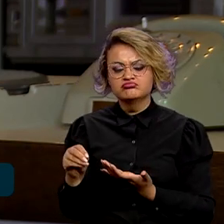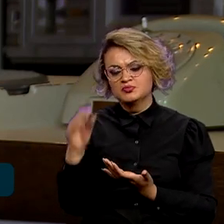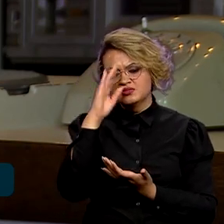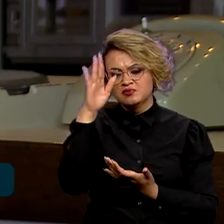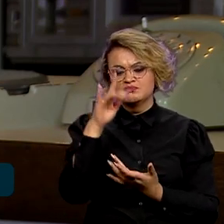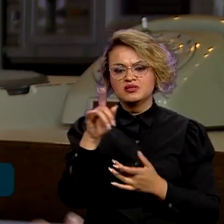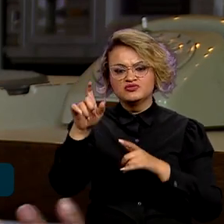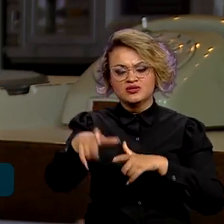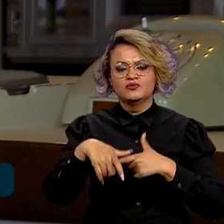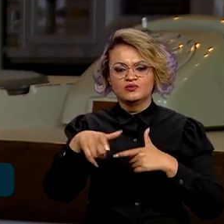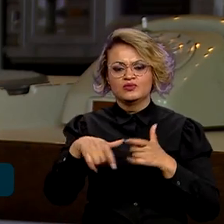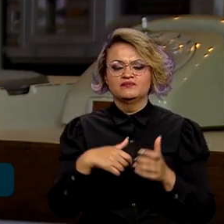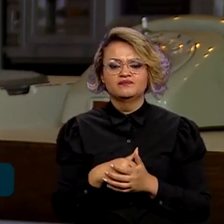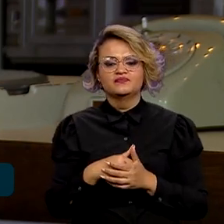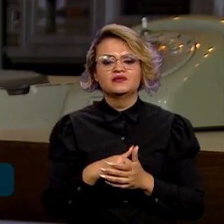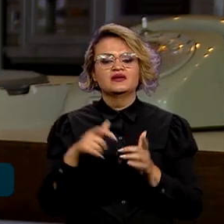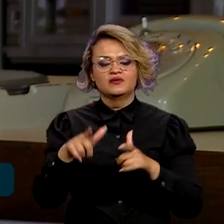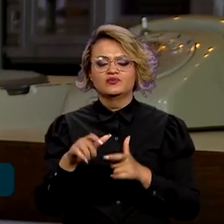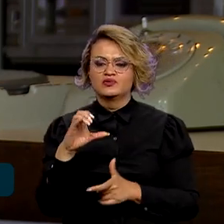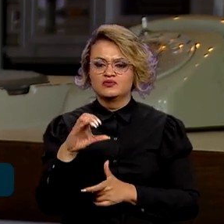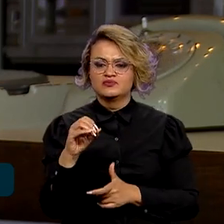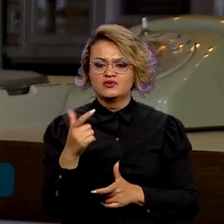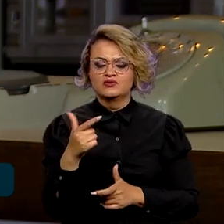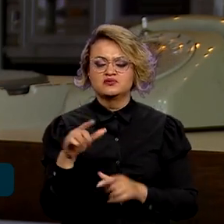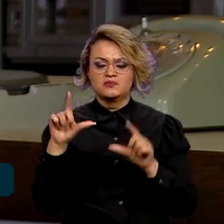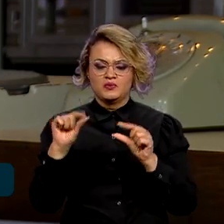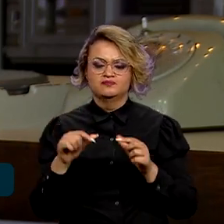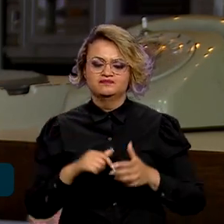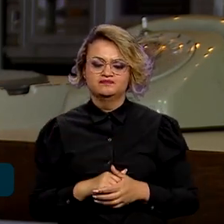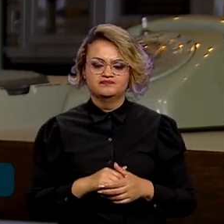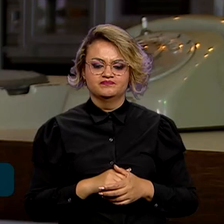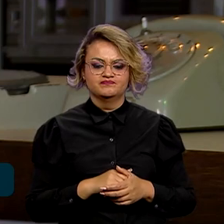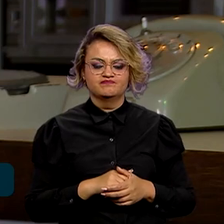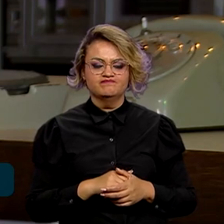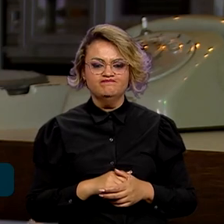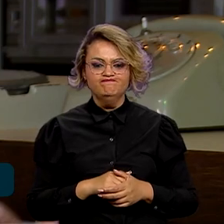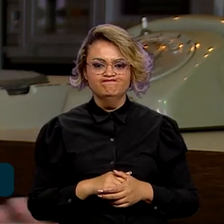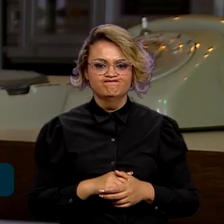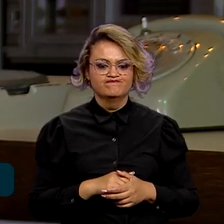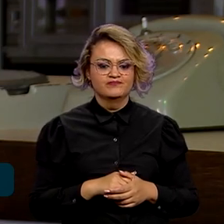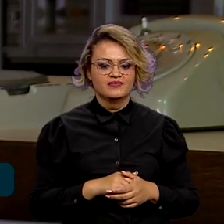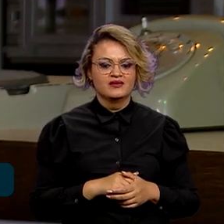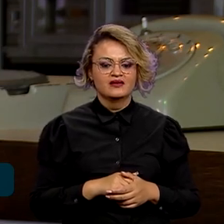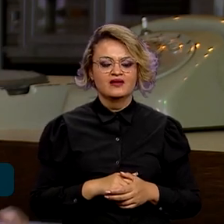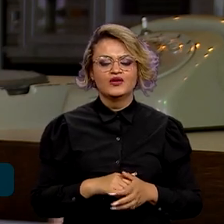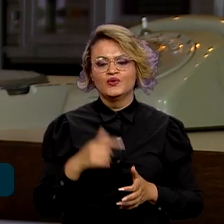de agricultura, a agricultura de baixo carbono. Em relação